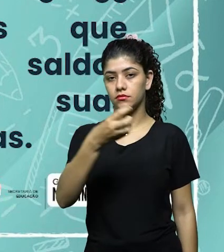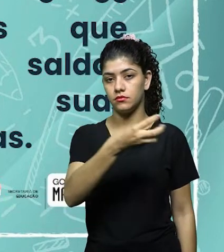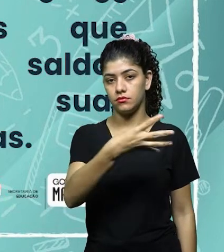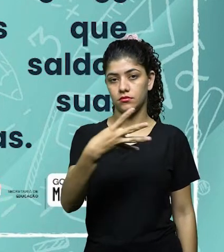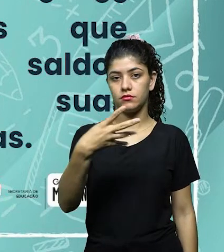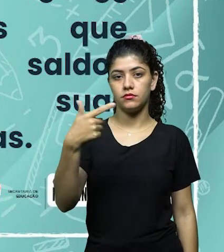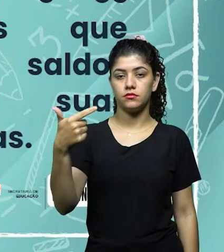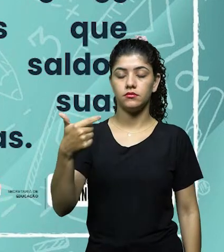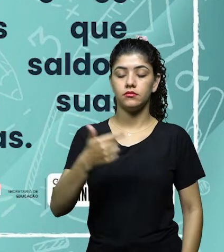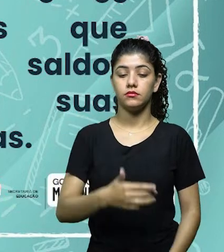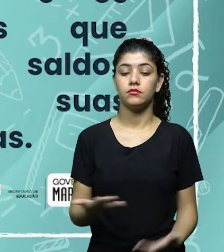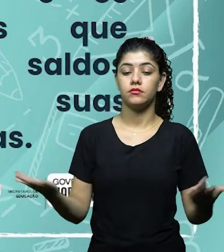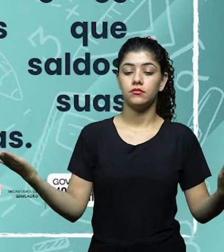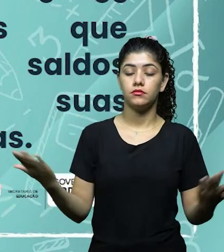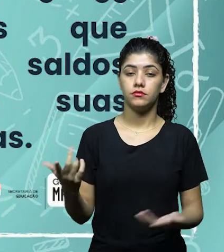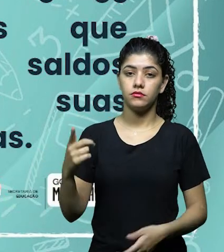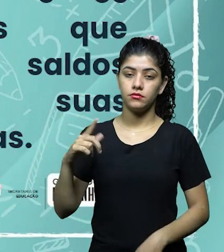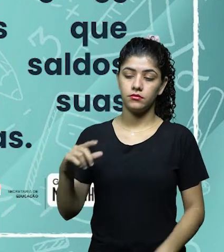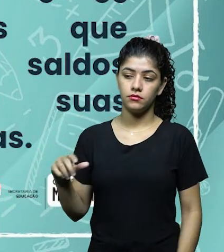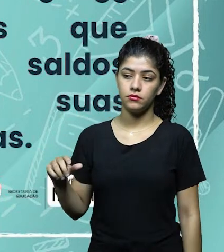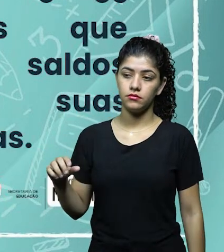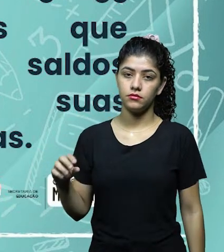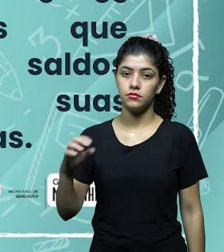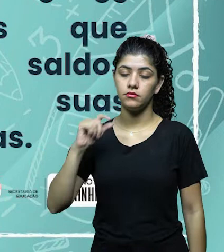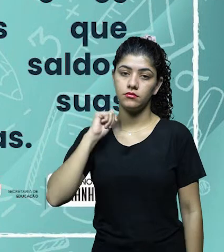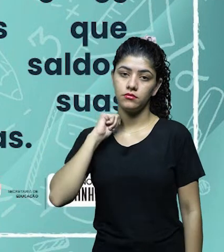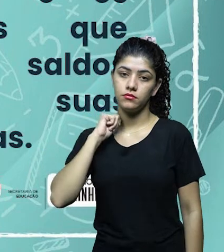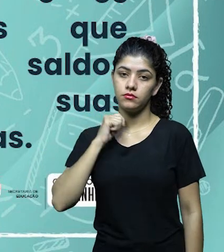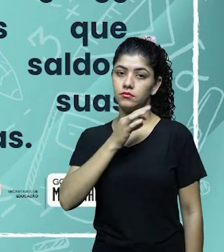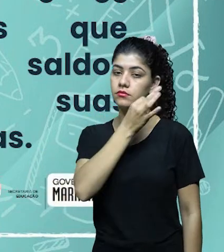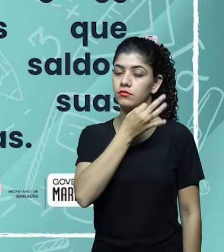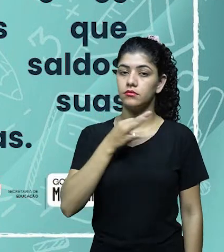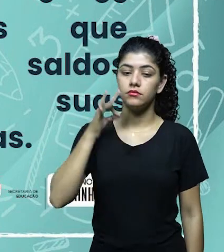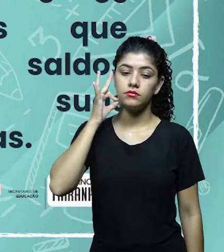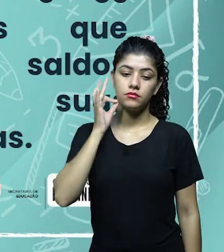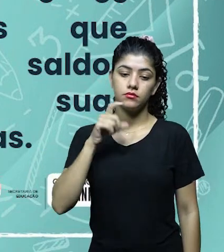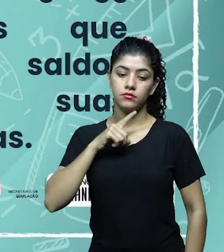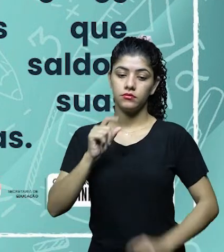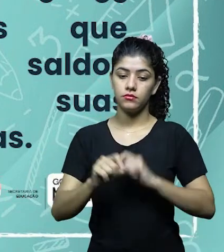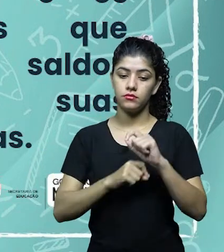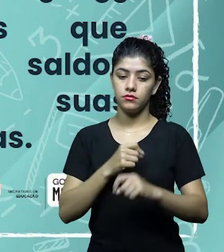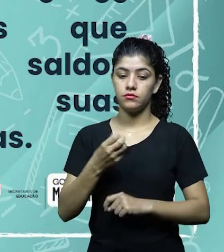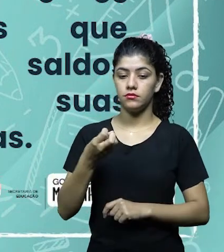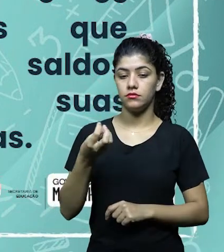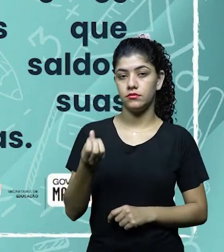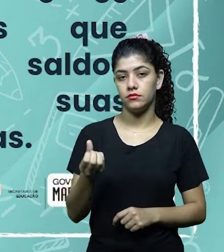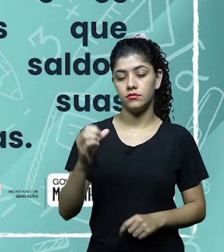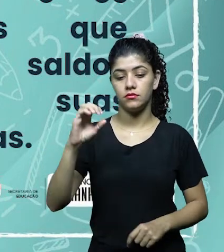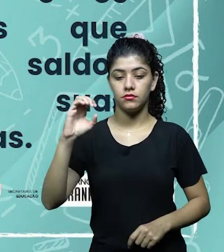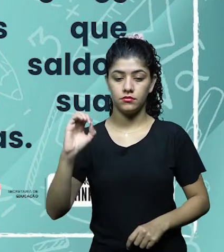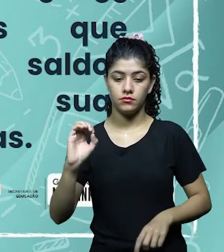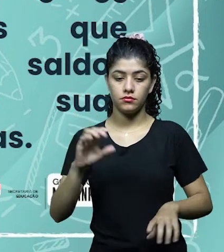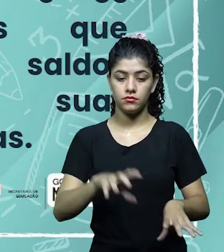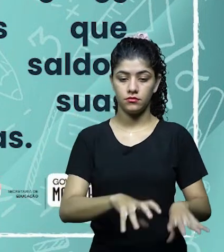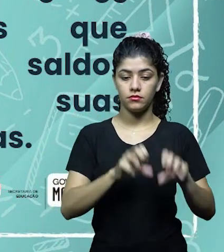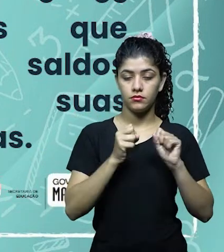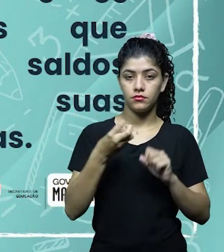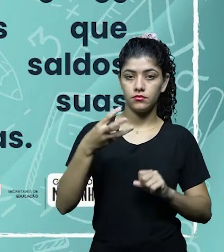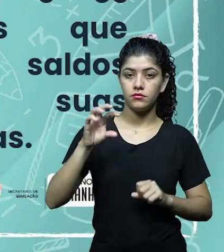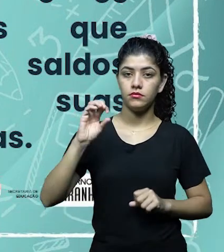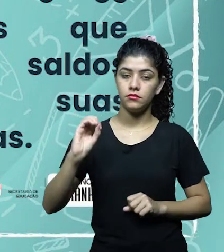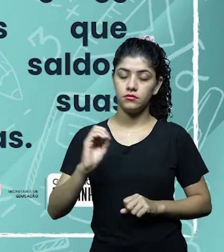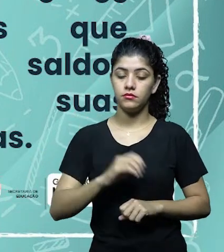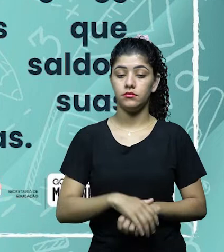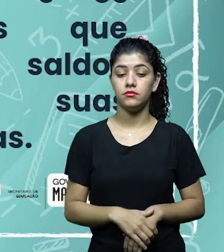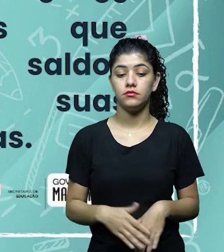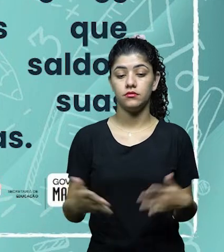242,11. E aqui no mês de setembro, ele teve o quê? Uma compra no cartão, menos R$ 69 saiu da sua conta, e um saque no